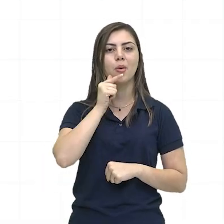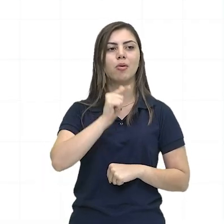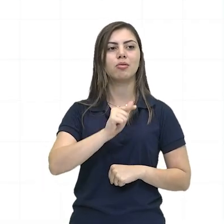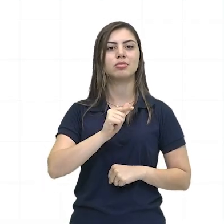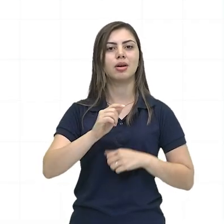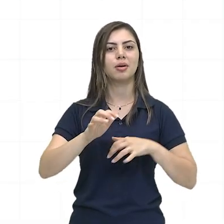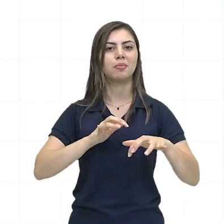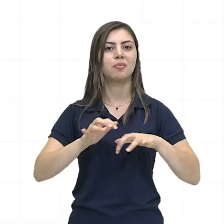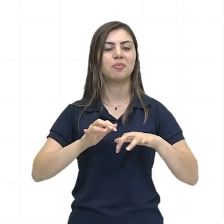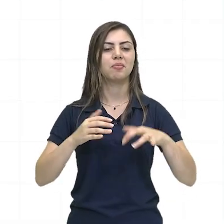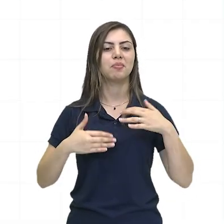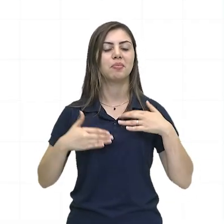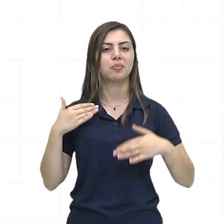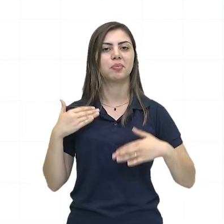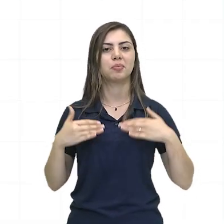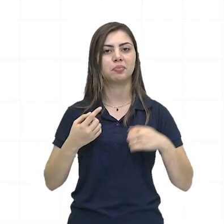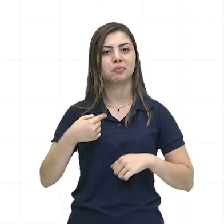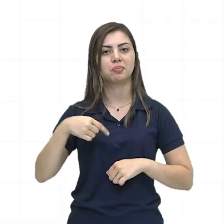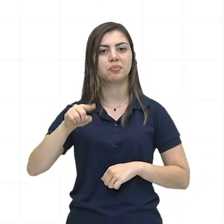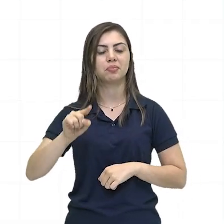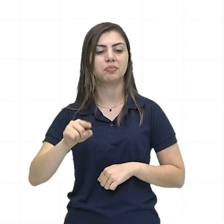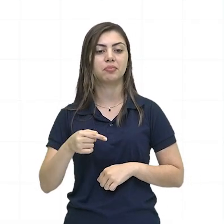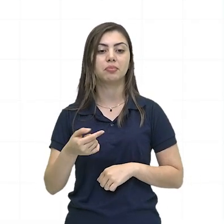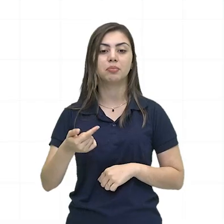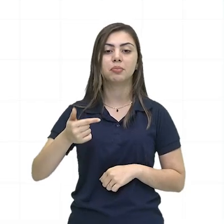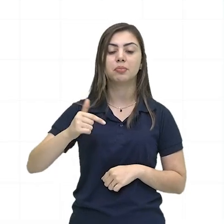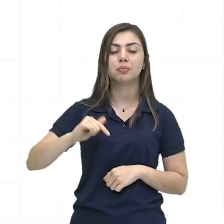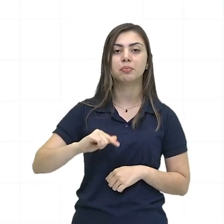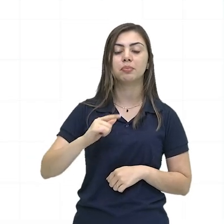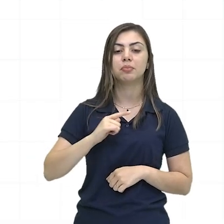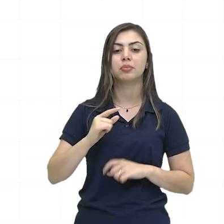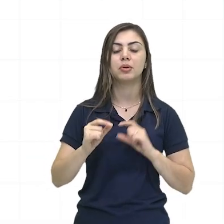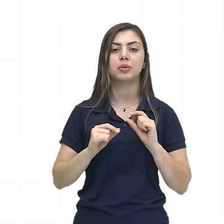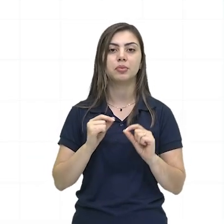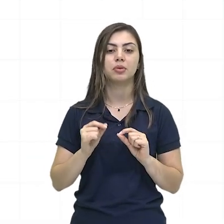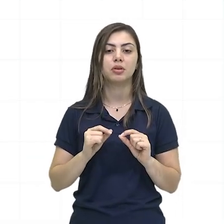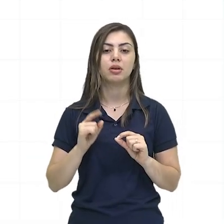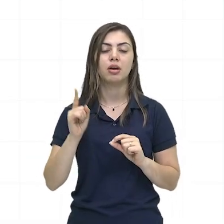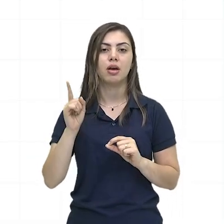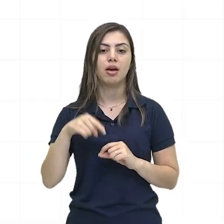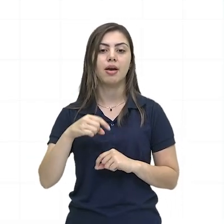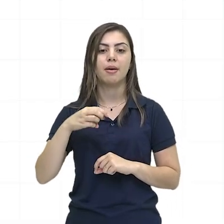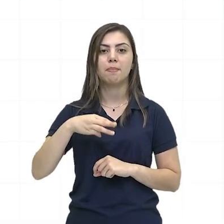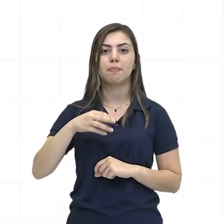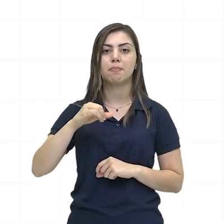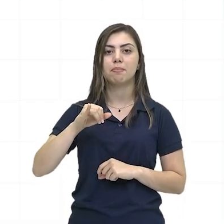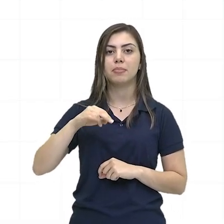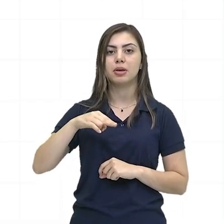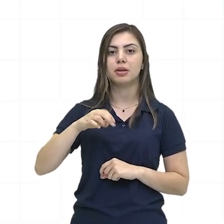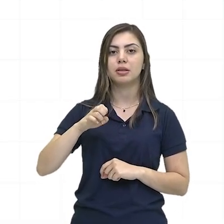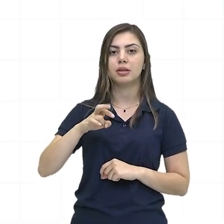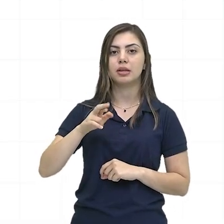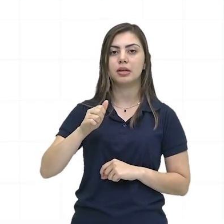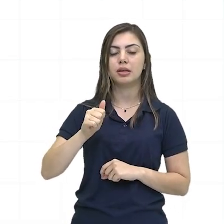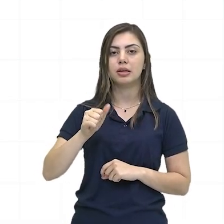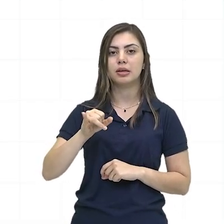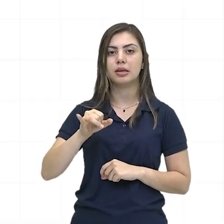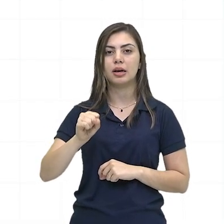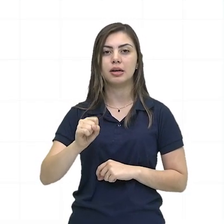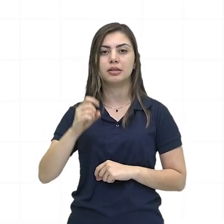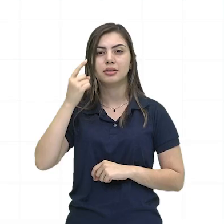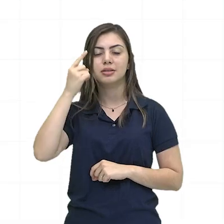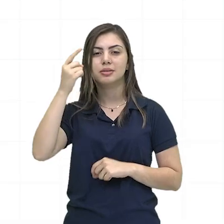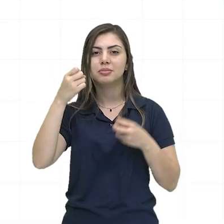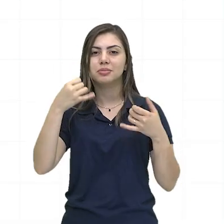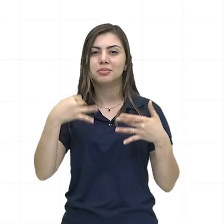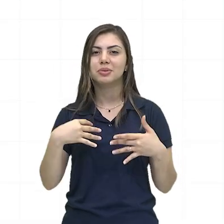locomoção. E nós temos também a função de armazenamento de minerais, como a gente viu aí na composição inorgânica